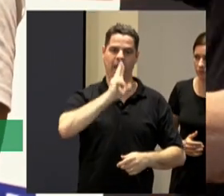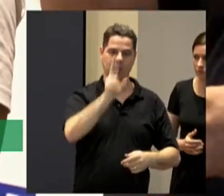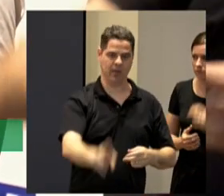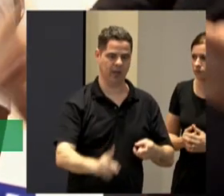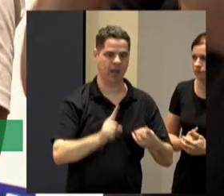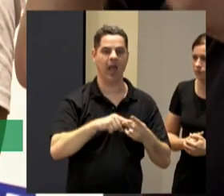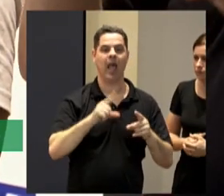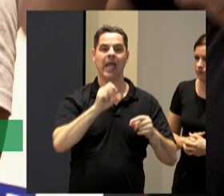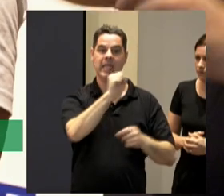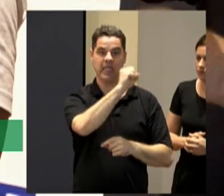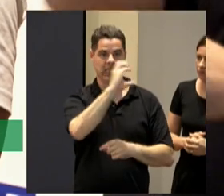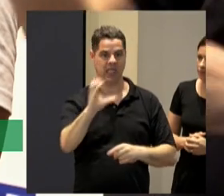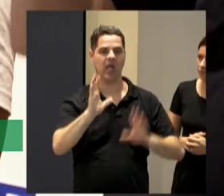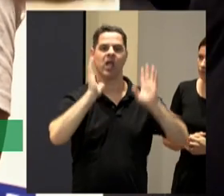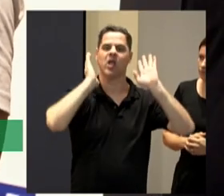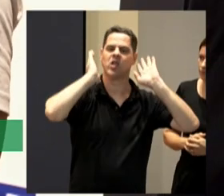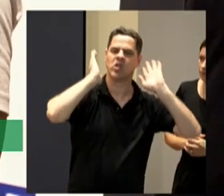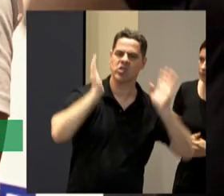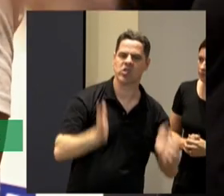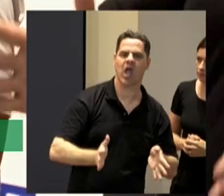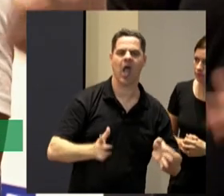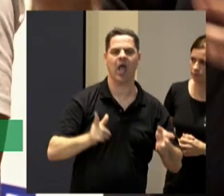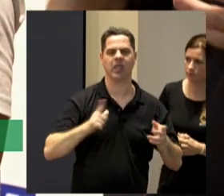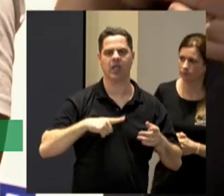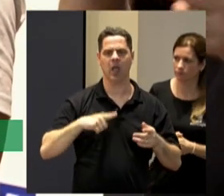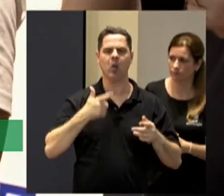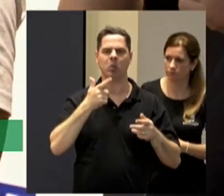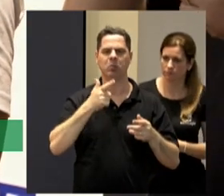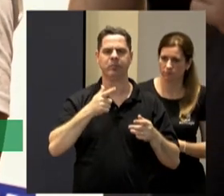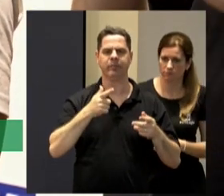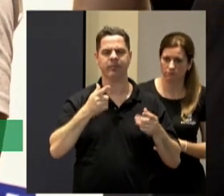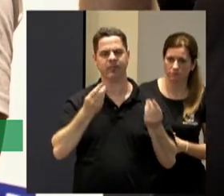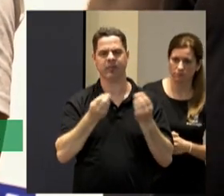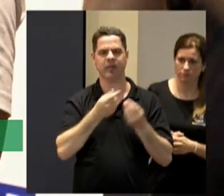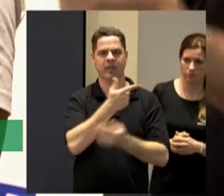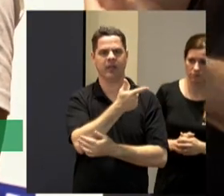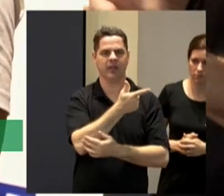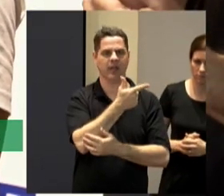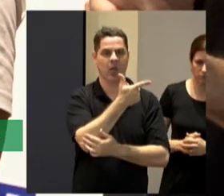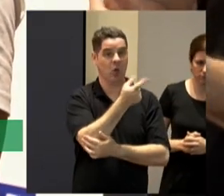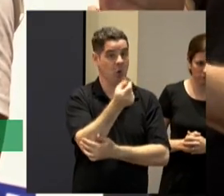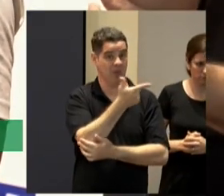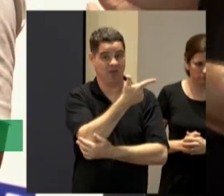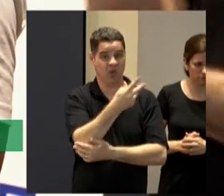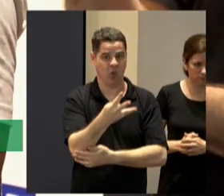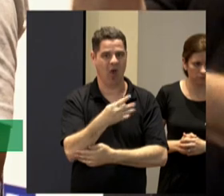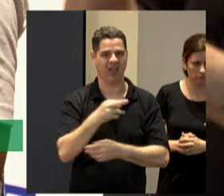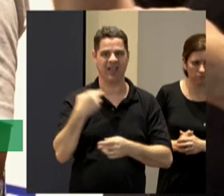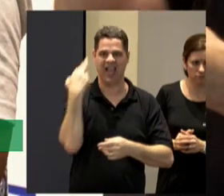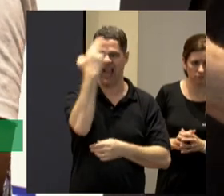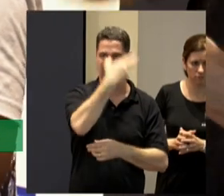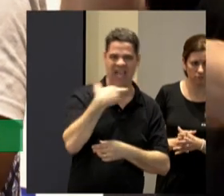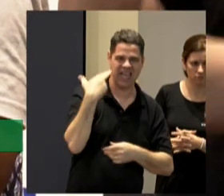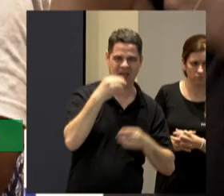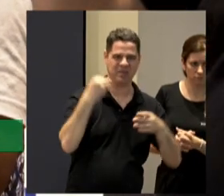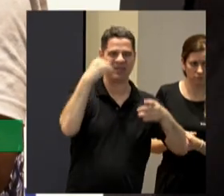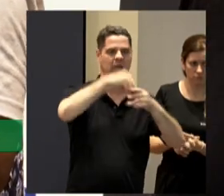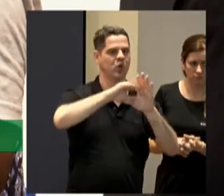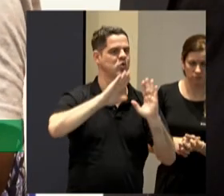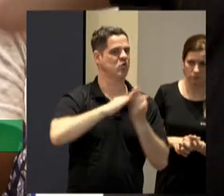Santa Catarina bateu todos os recordes em 2024 de racismo em ambiente